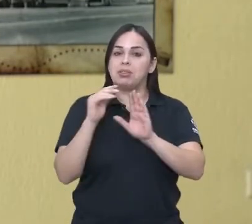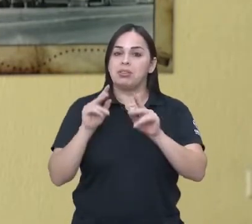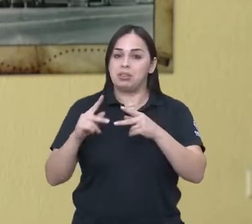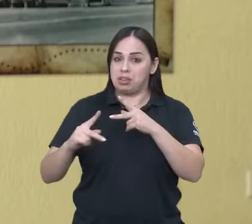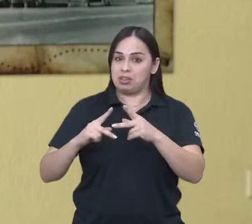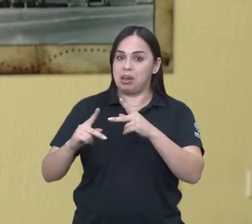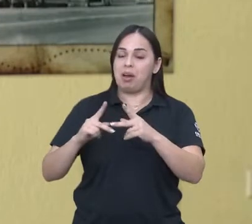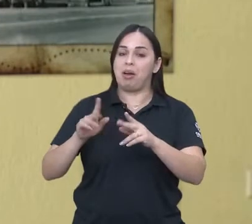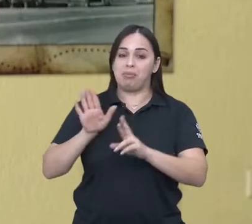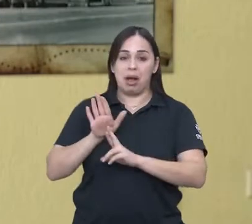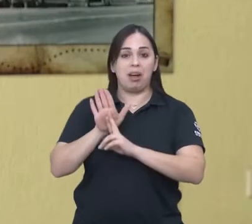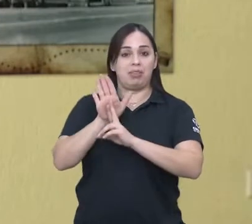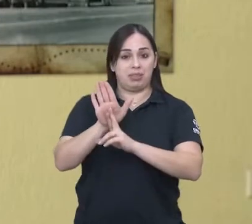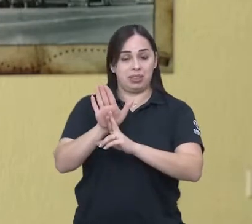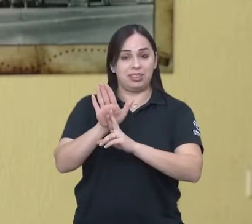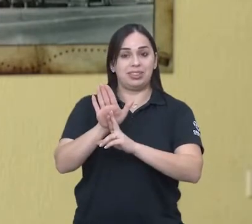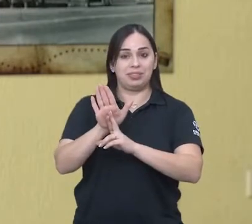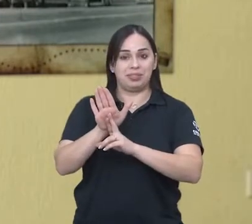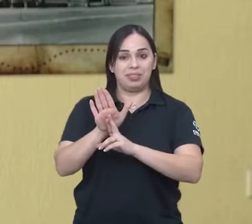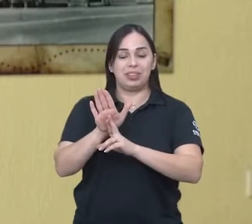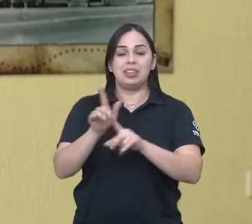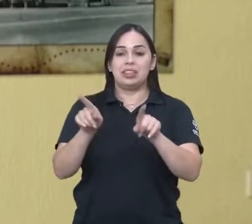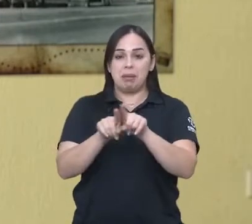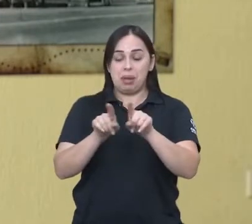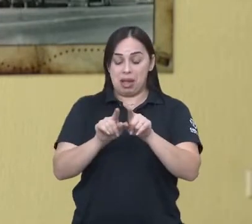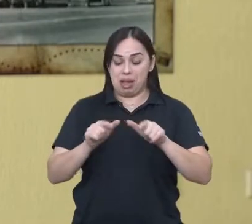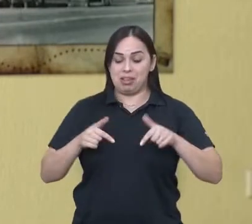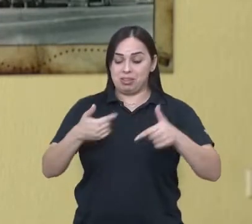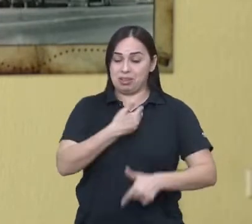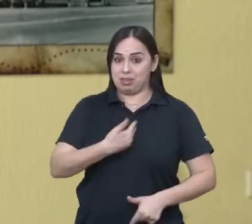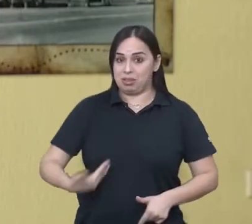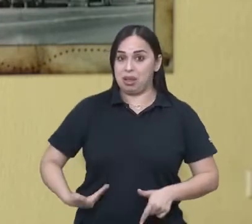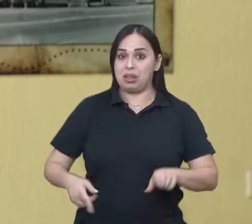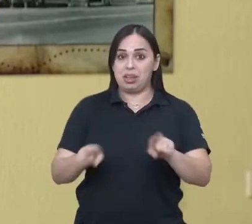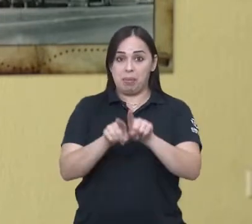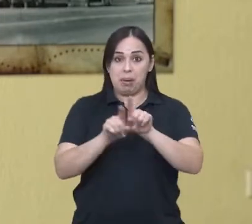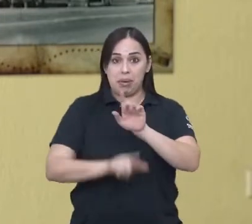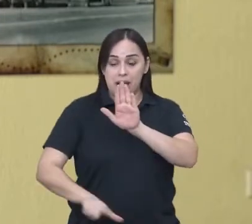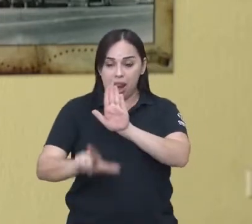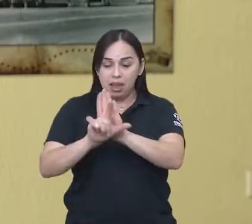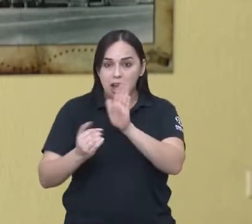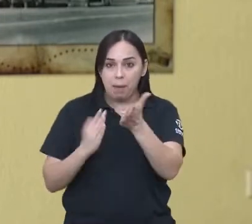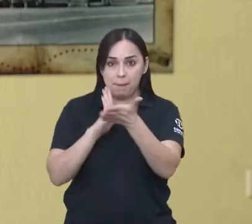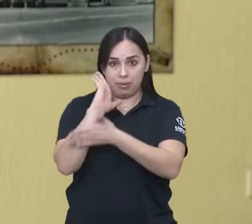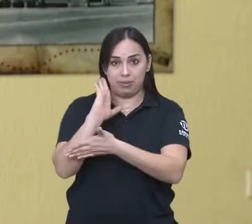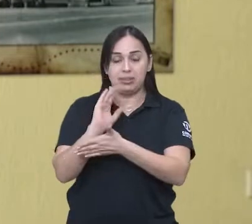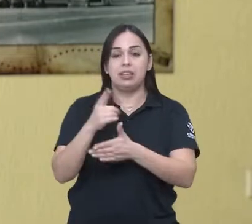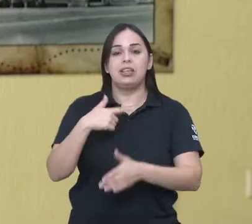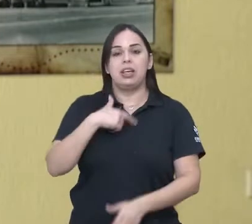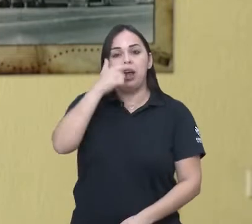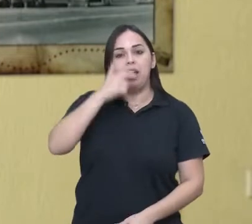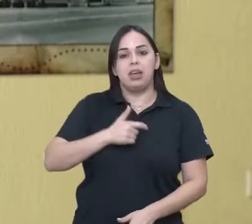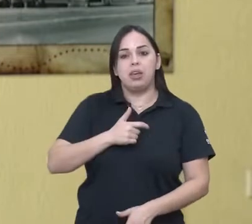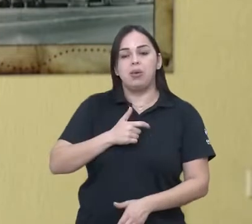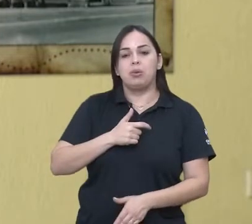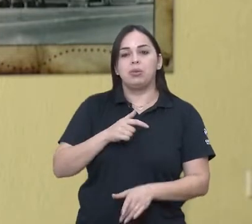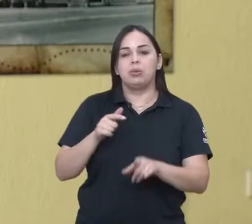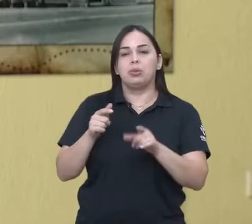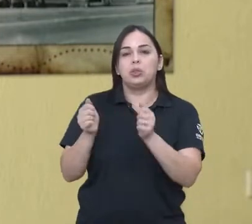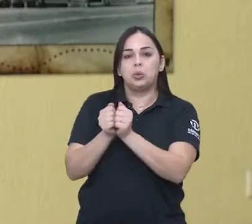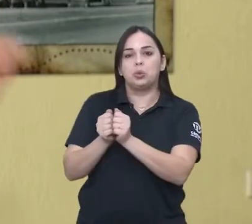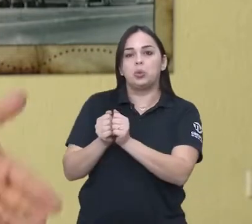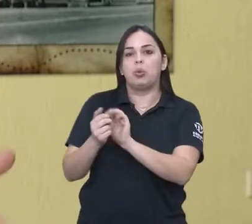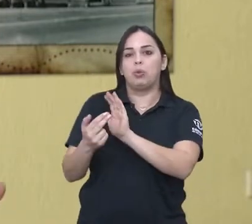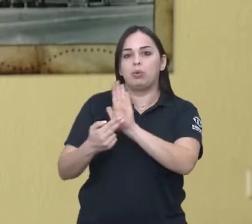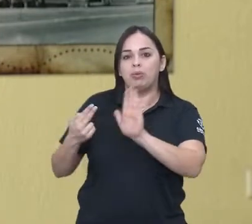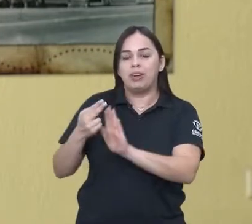e São José pode continuar sendo essa referência no esporte. E eu acho que essas políticas públicas, essas leis que a gente aprovou,